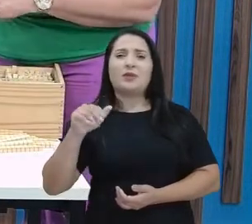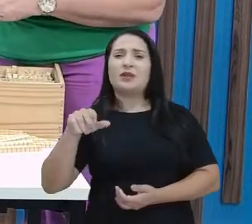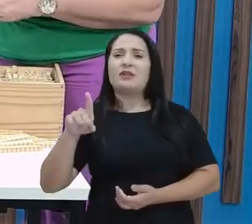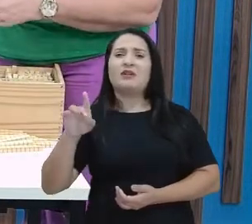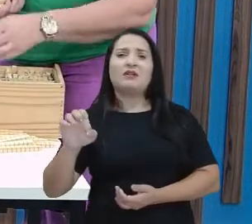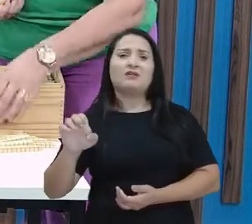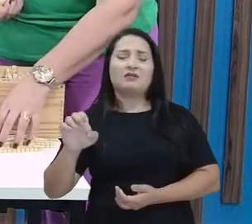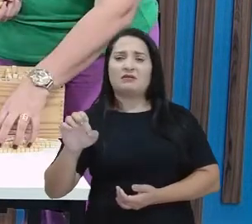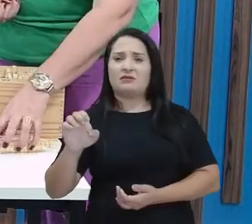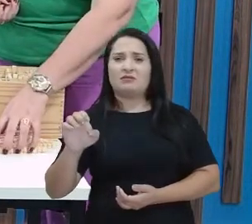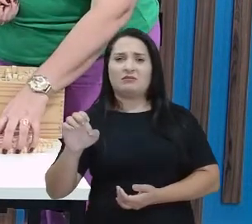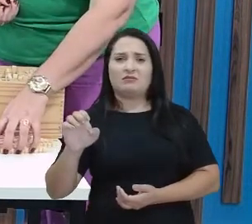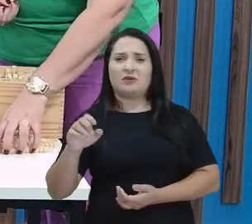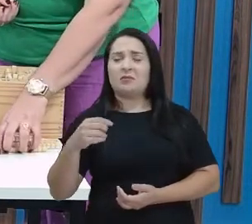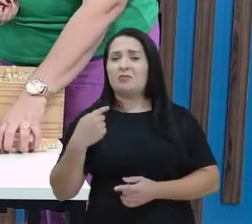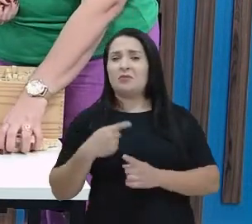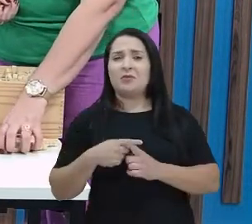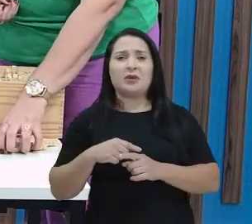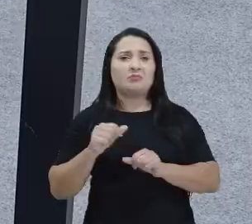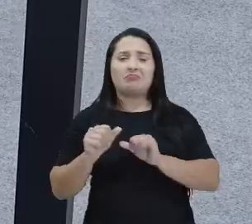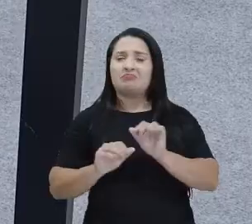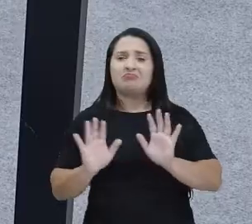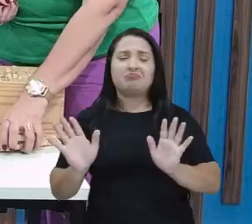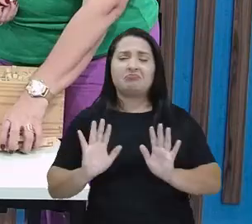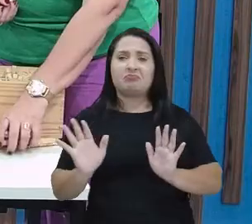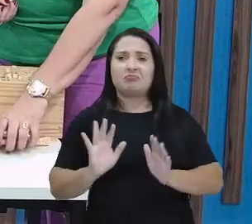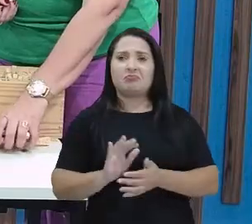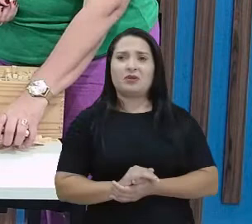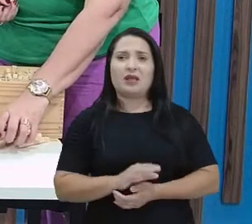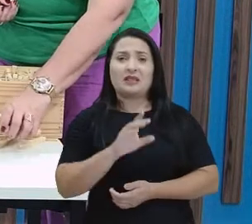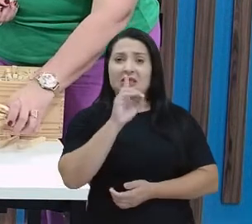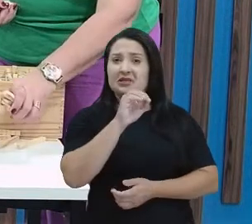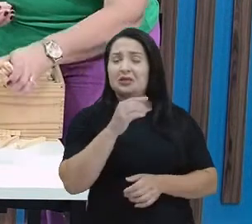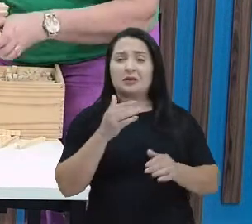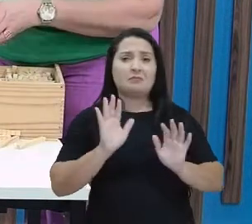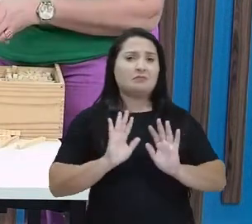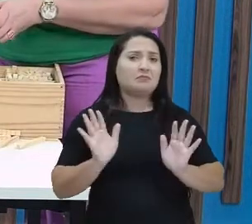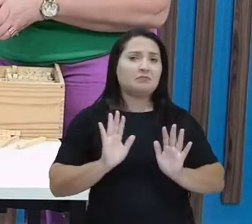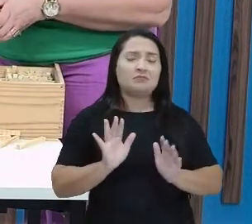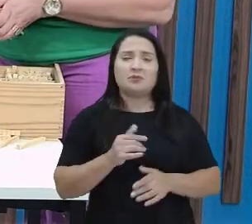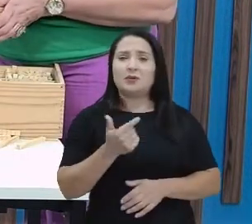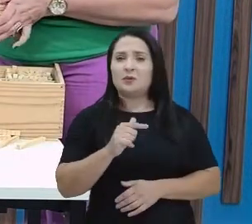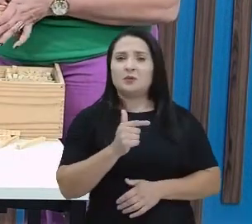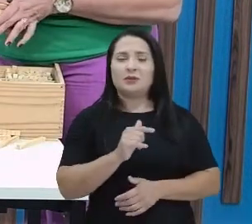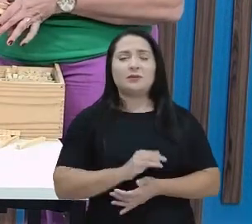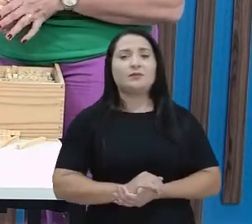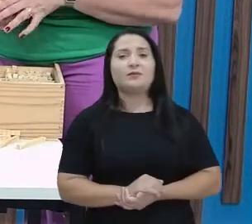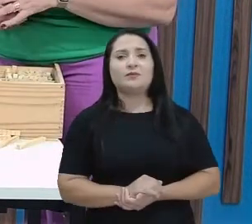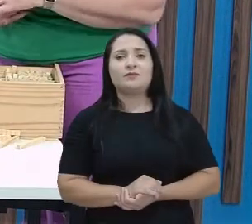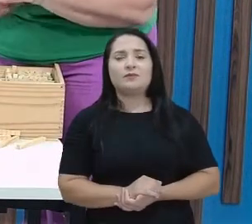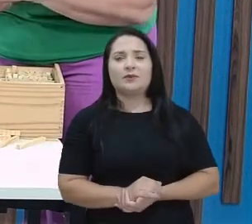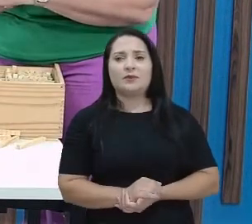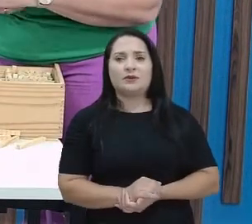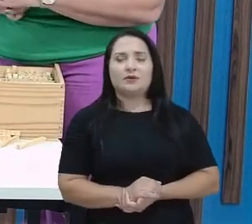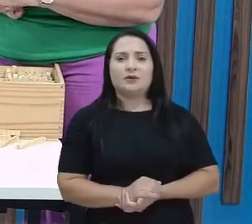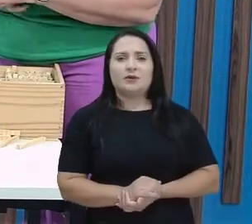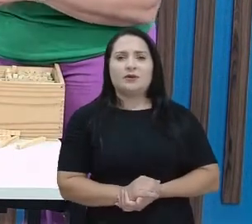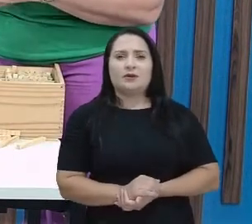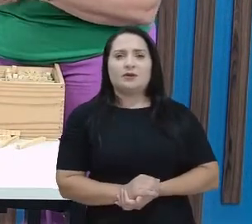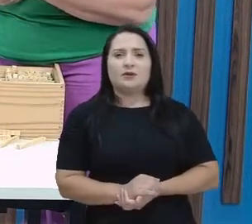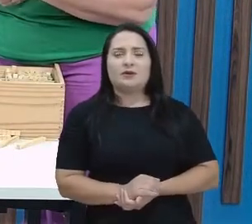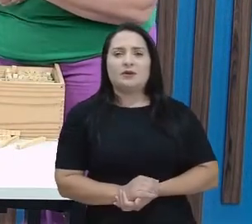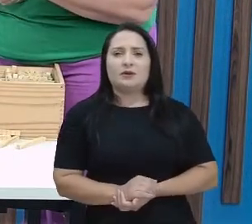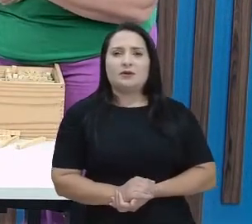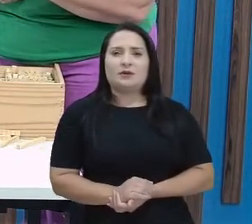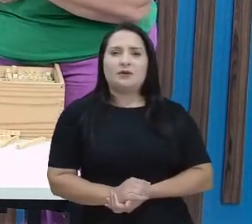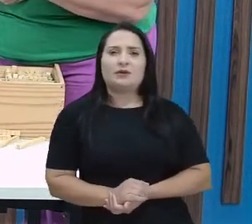não tenho aquele número que não muda e não tenho a dezena, né? Aí o que que acontece? Eu só vou ter o